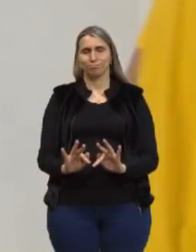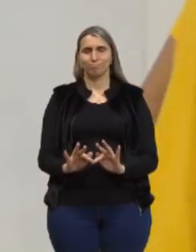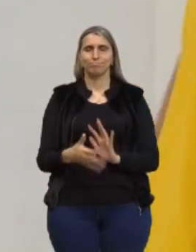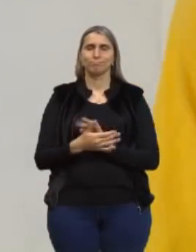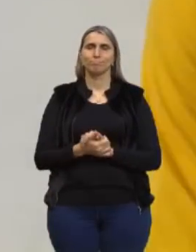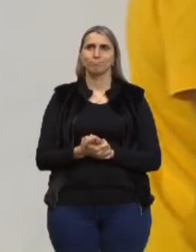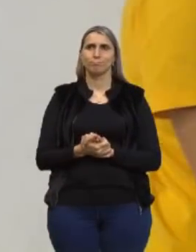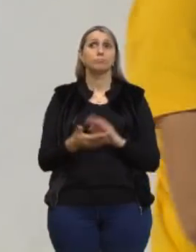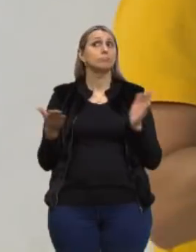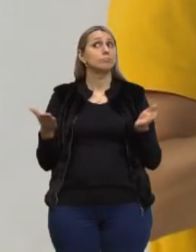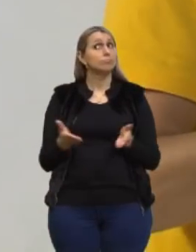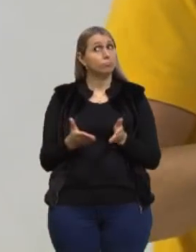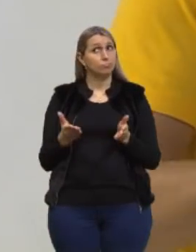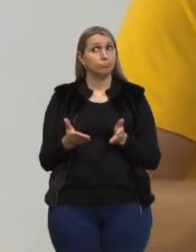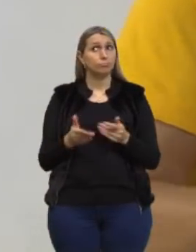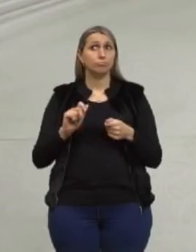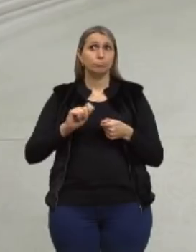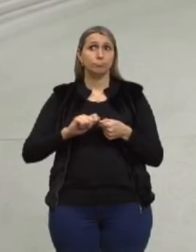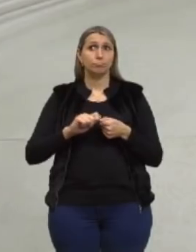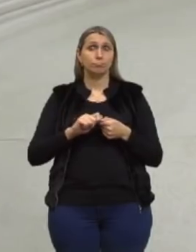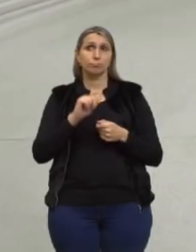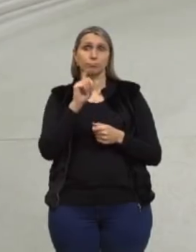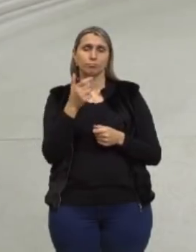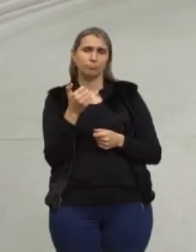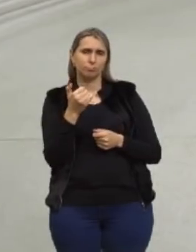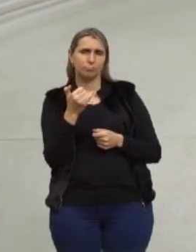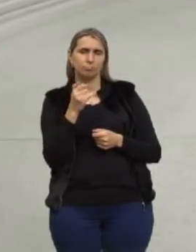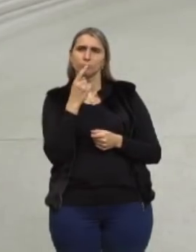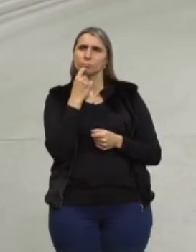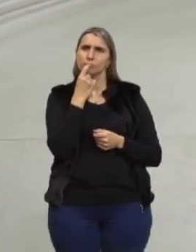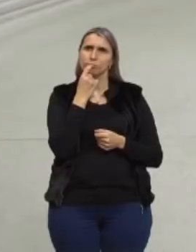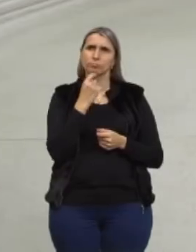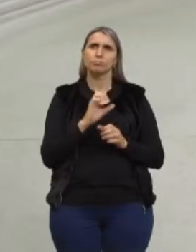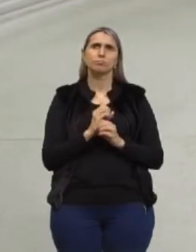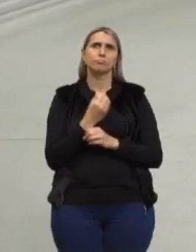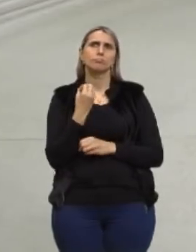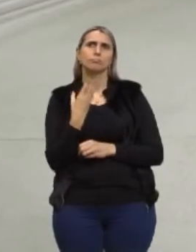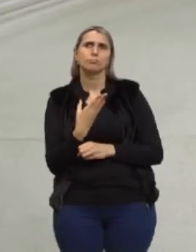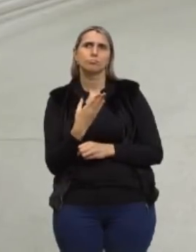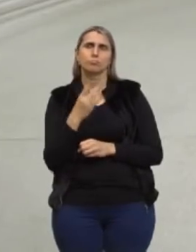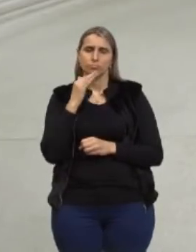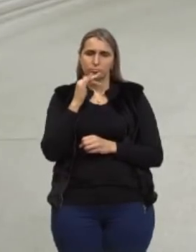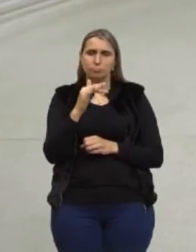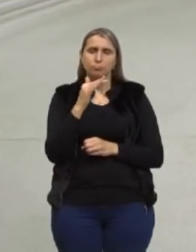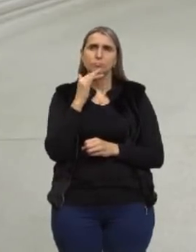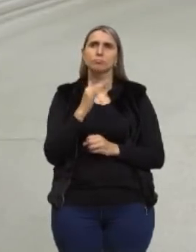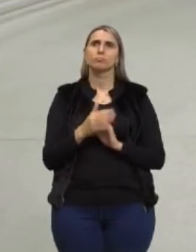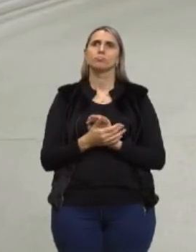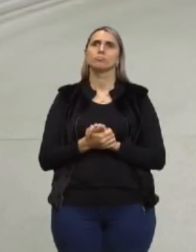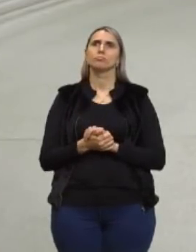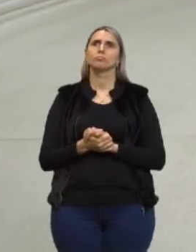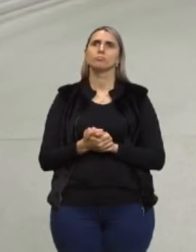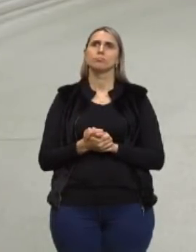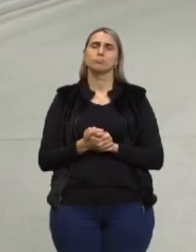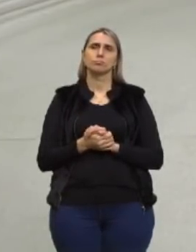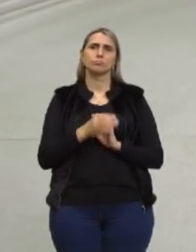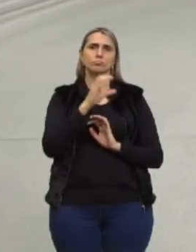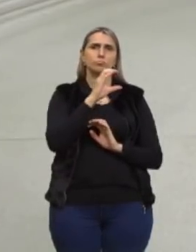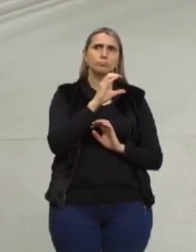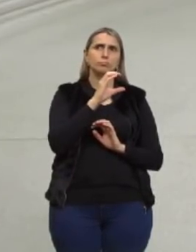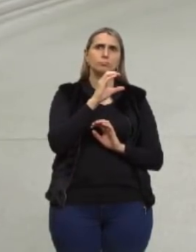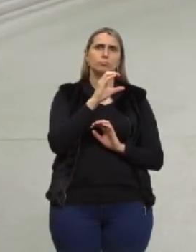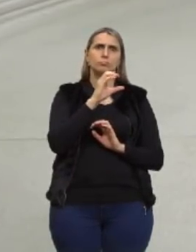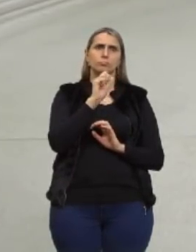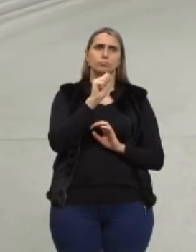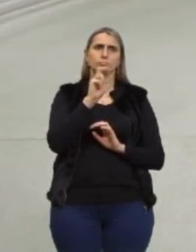régua que que eu faço pegar agora caneta vermelha pra ficar bem colorido carbono